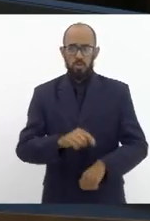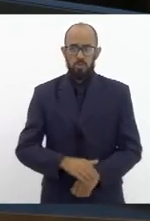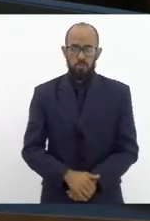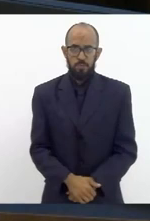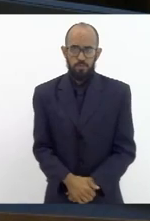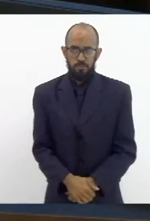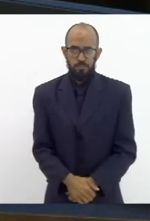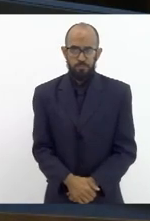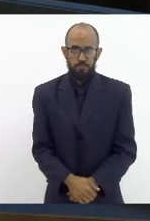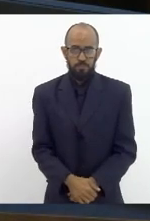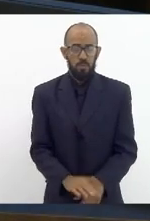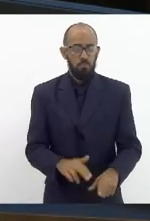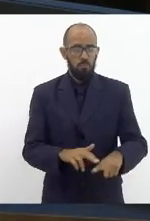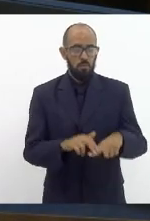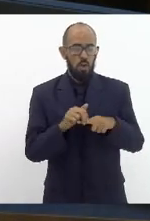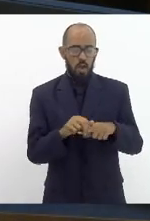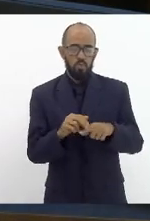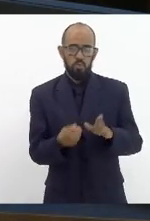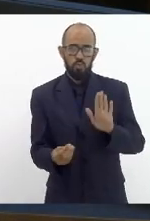diante do exposto,